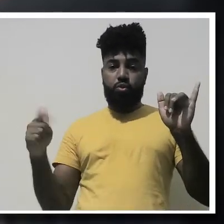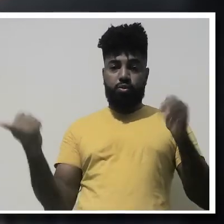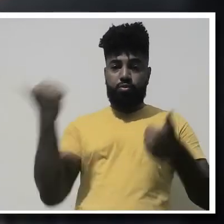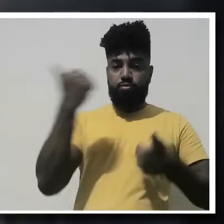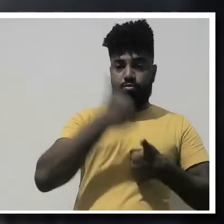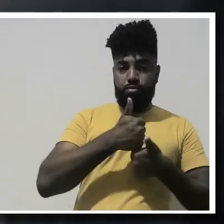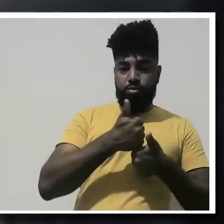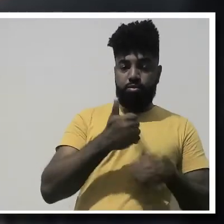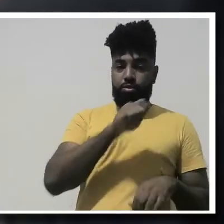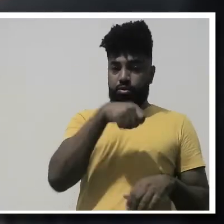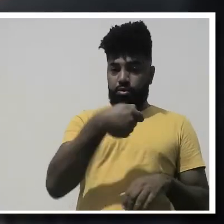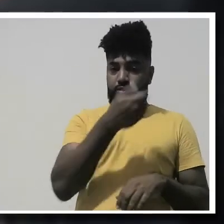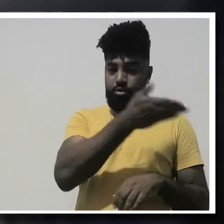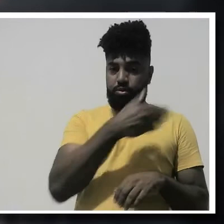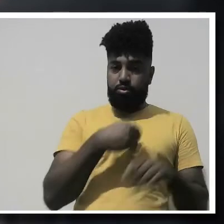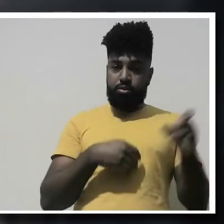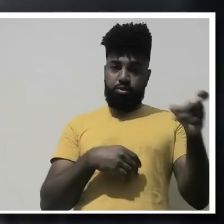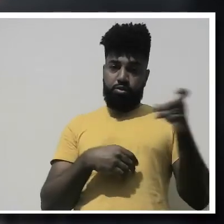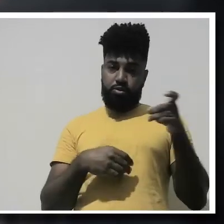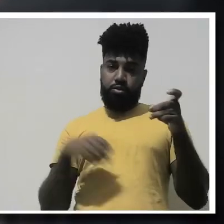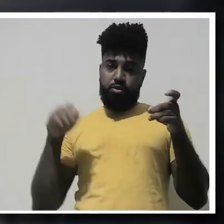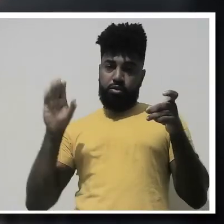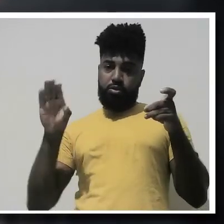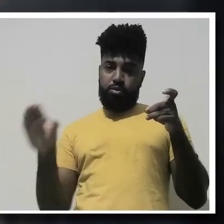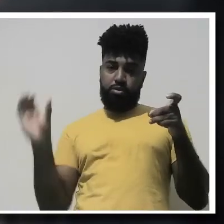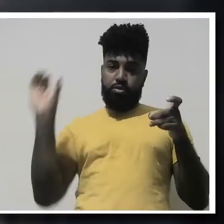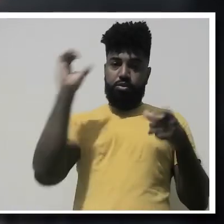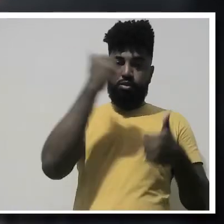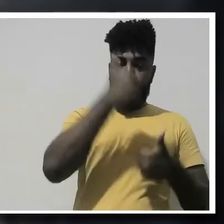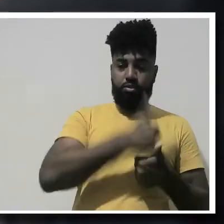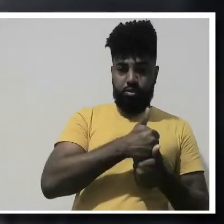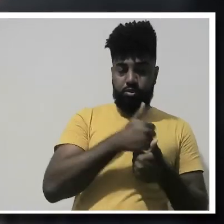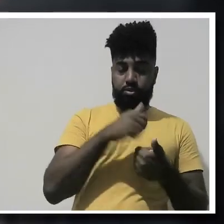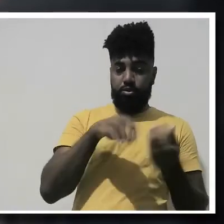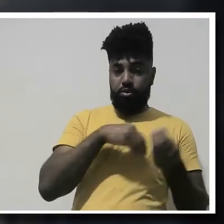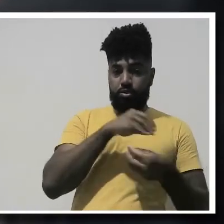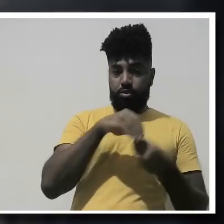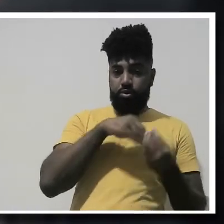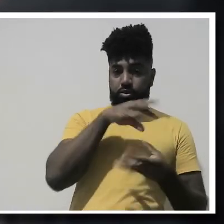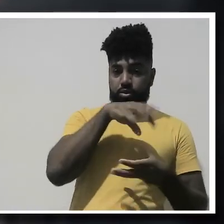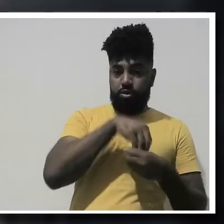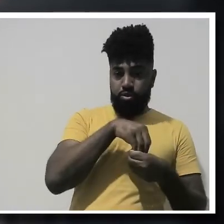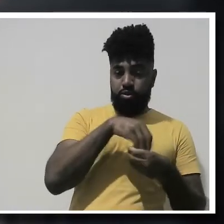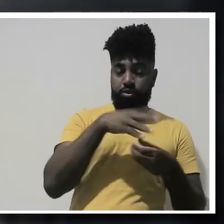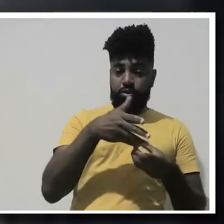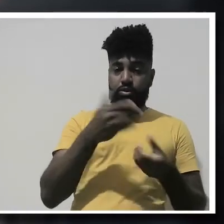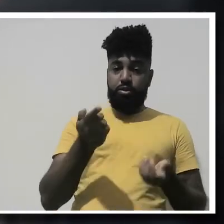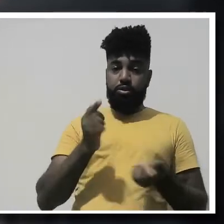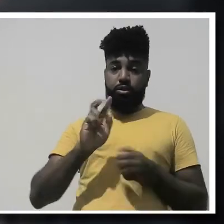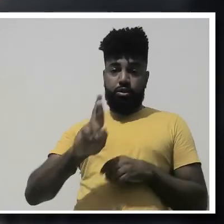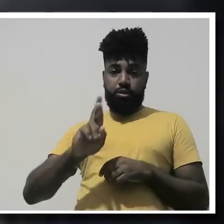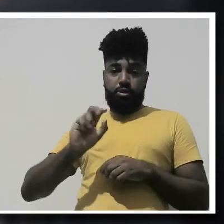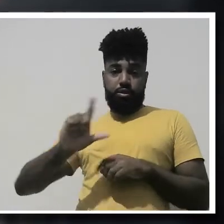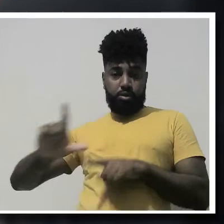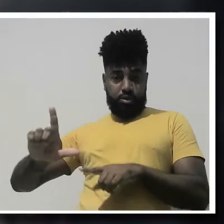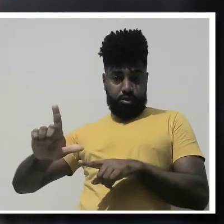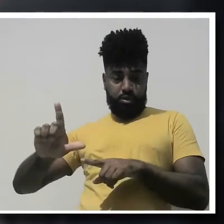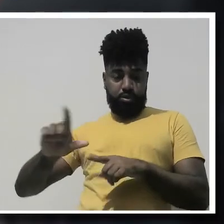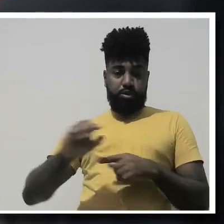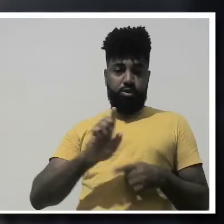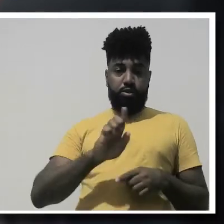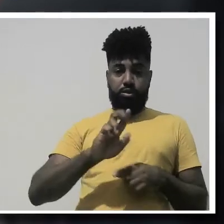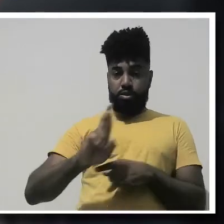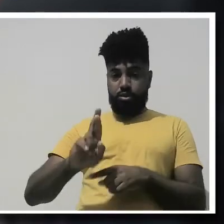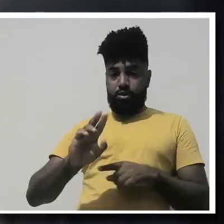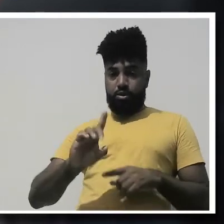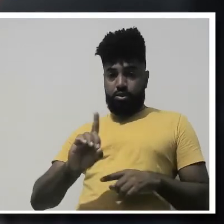ρ, que é o símbolo da densidade, e o x por c, que vai significar para nós a concentração em gramas por litro, ou em gramas